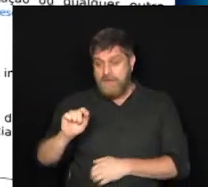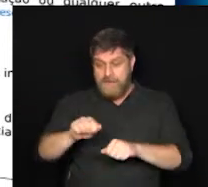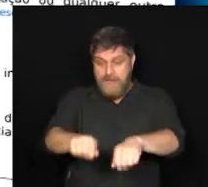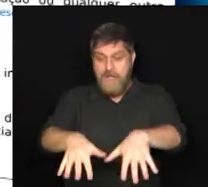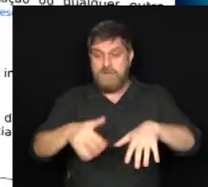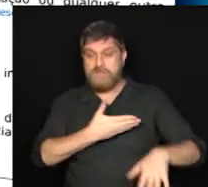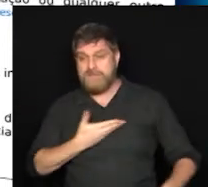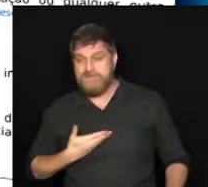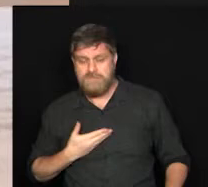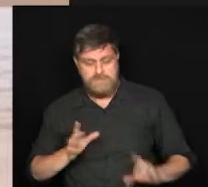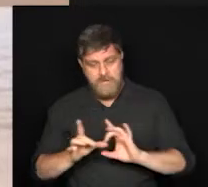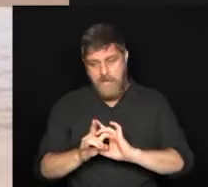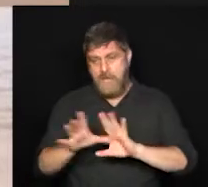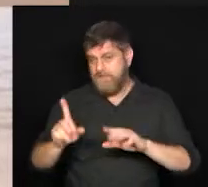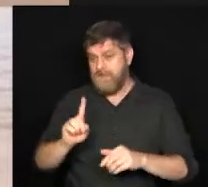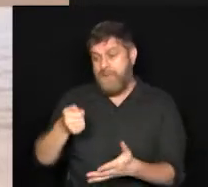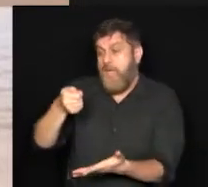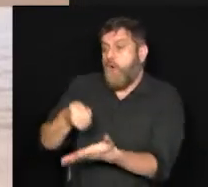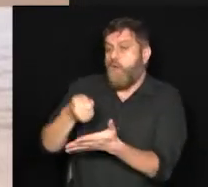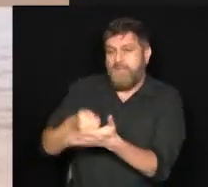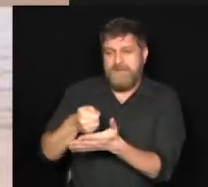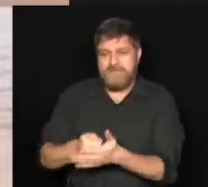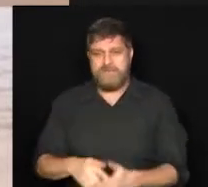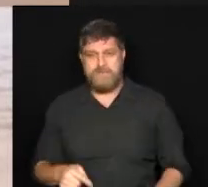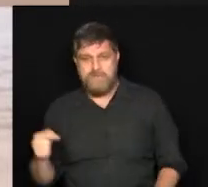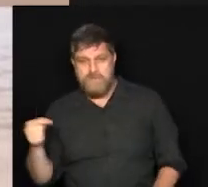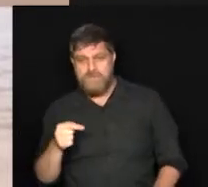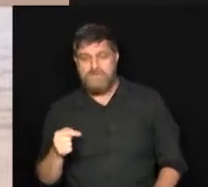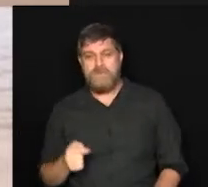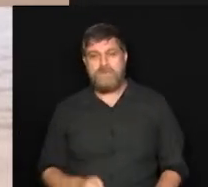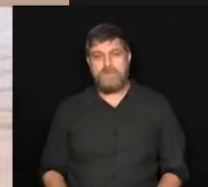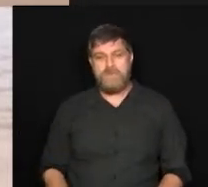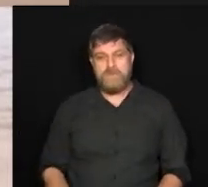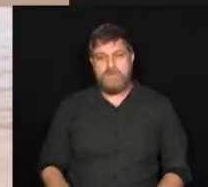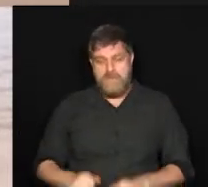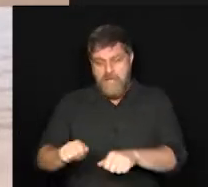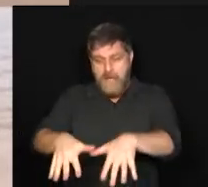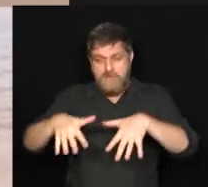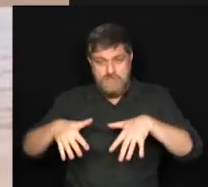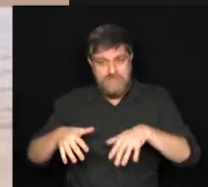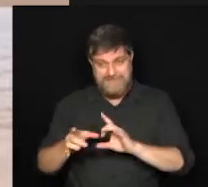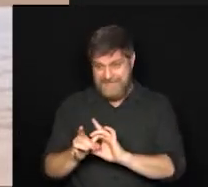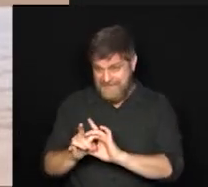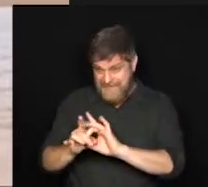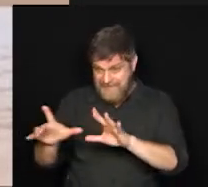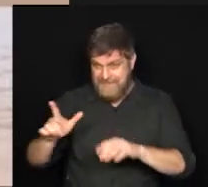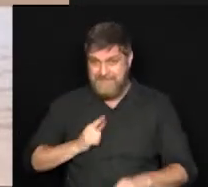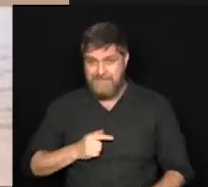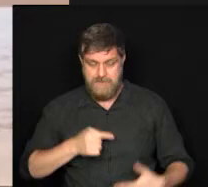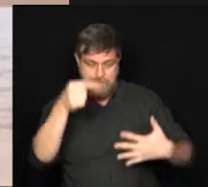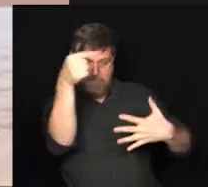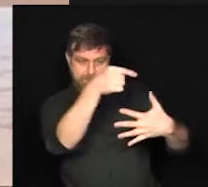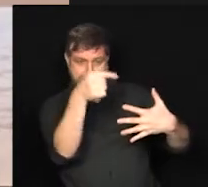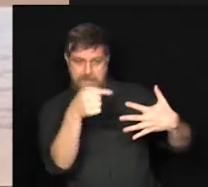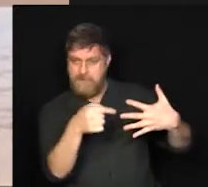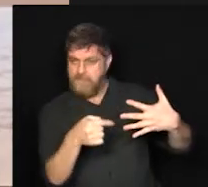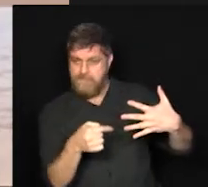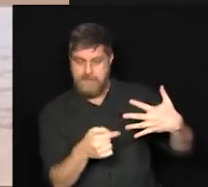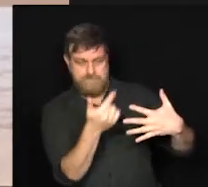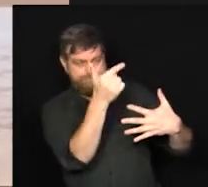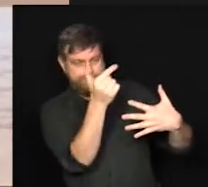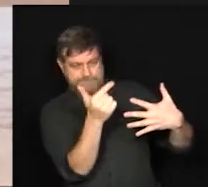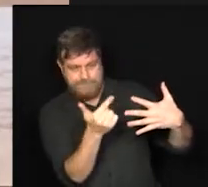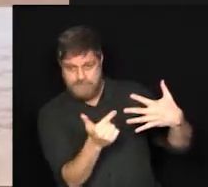pública facultativa. No caso da facultativa, é um projeto que não está nesse bojo, quer dizer, não é nenhum desses